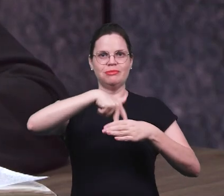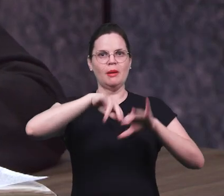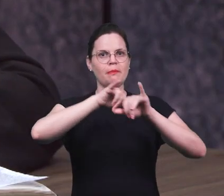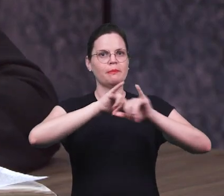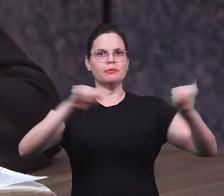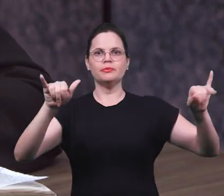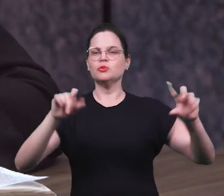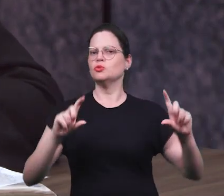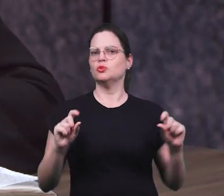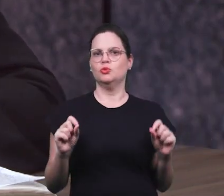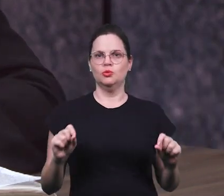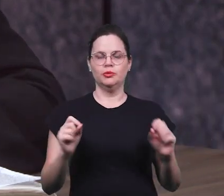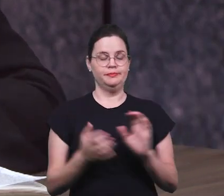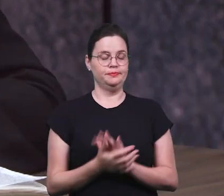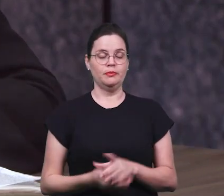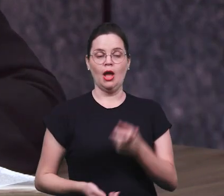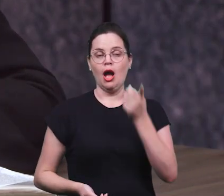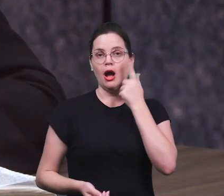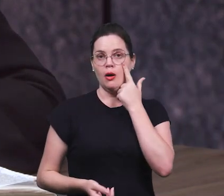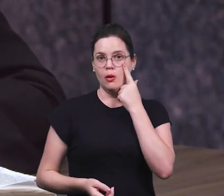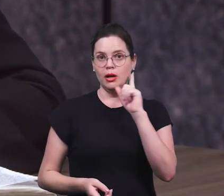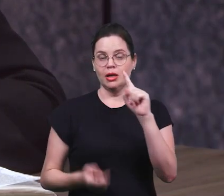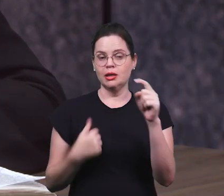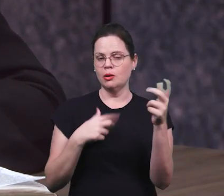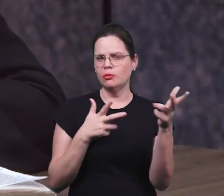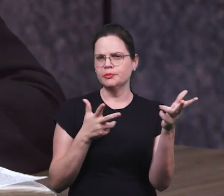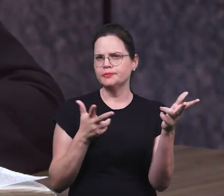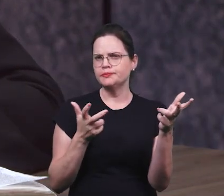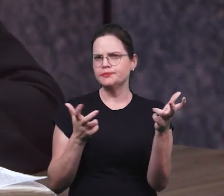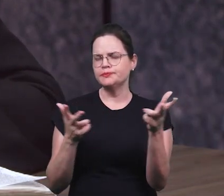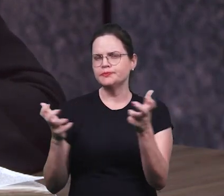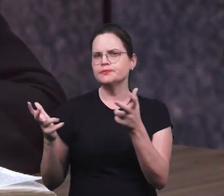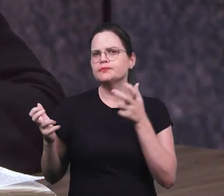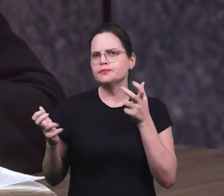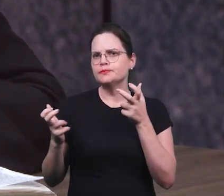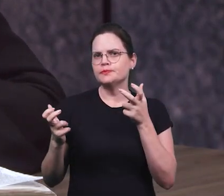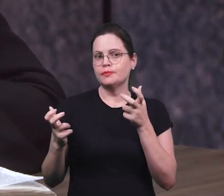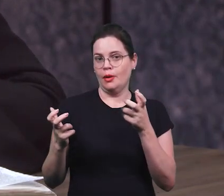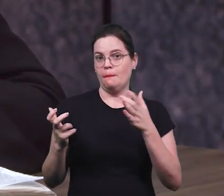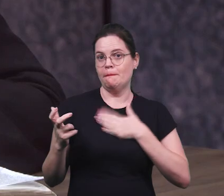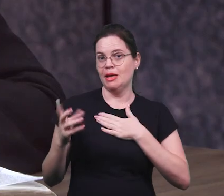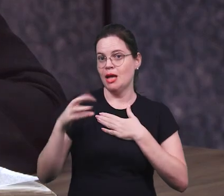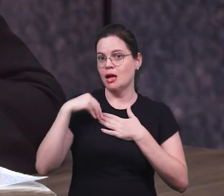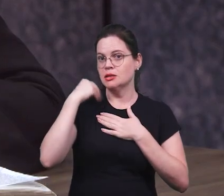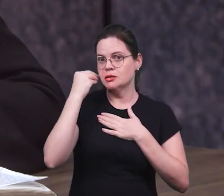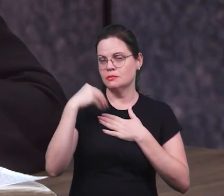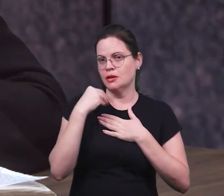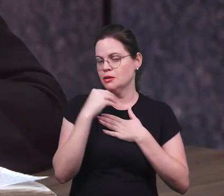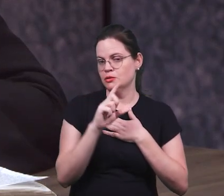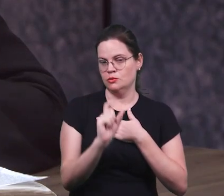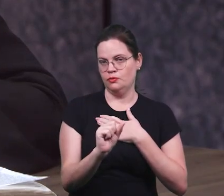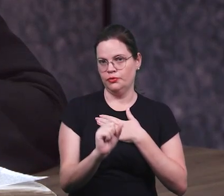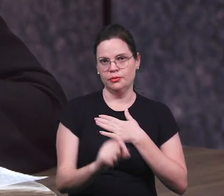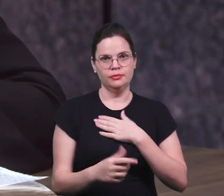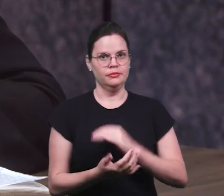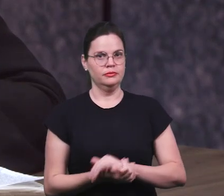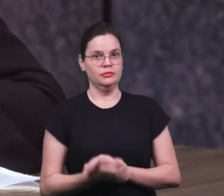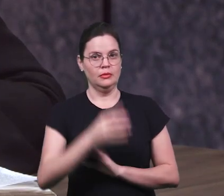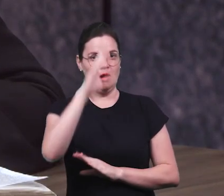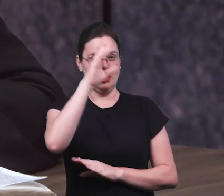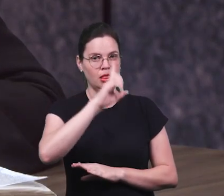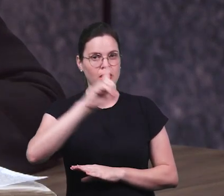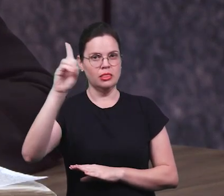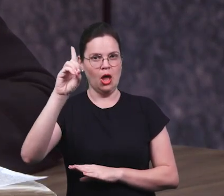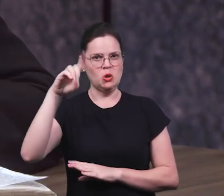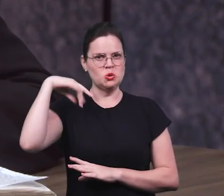olha, o que eu observei com a minha experiência foi o seguinte: Deus